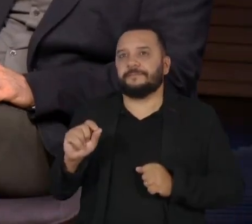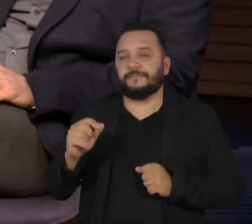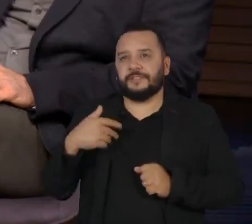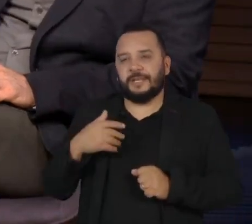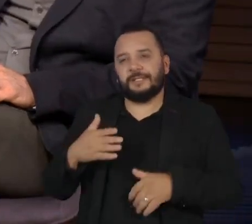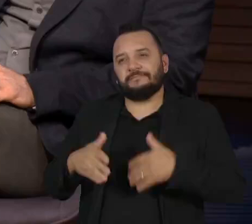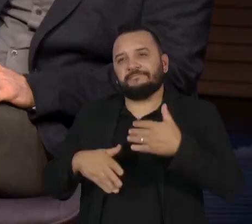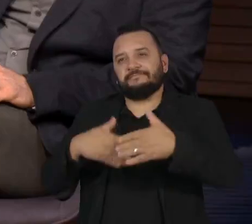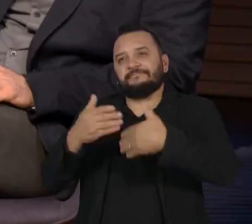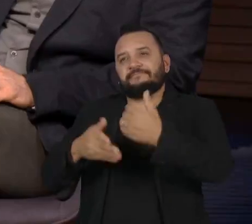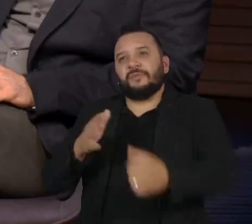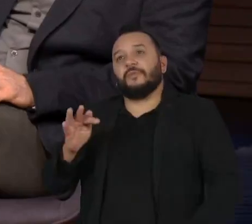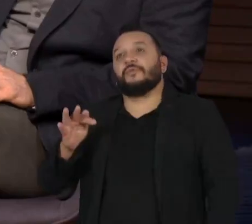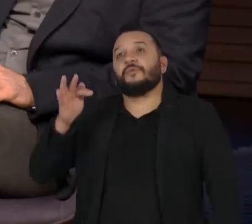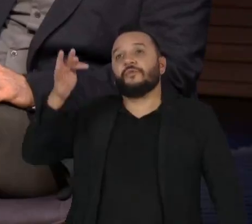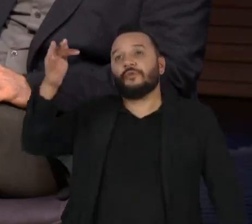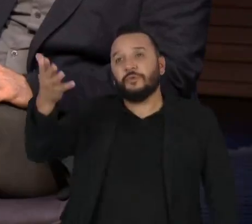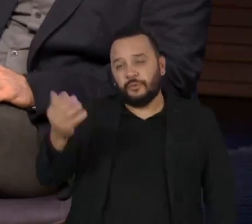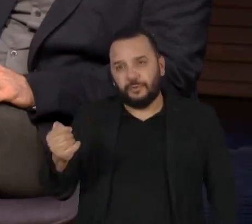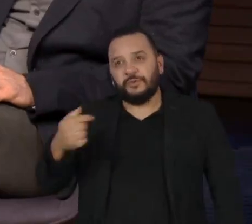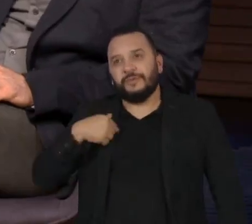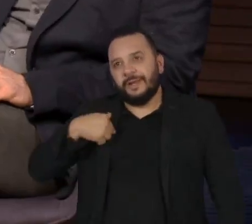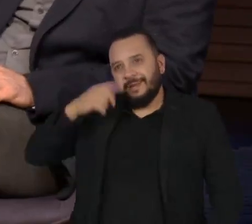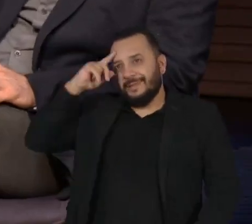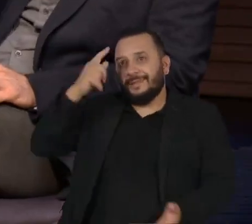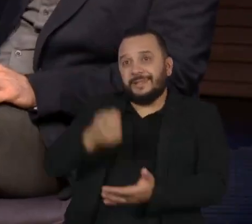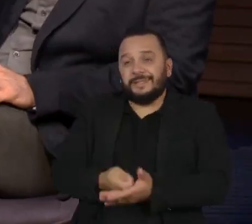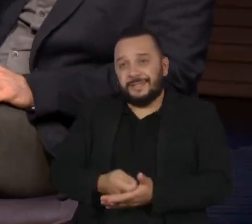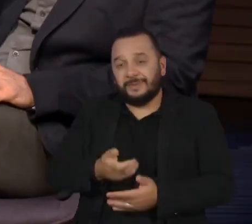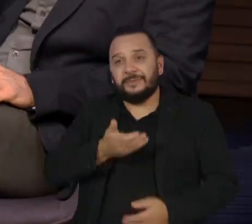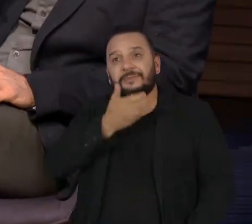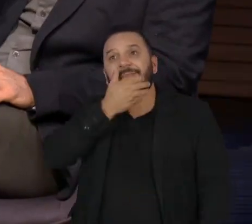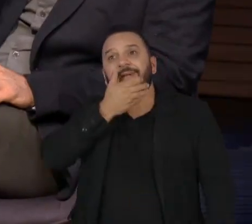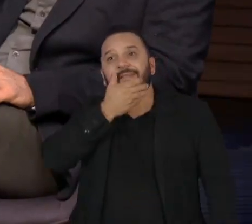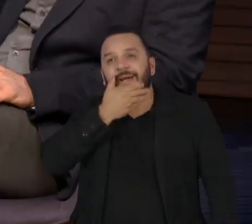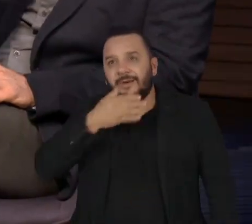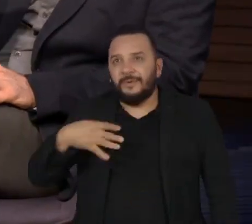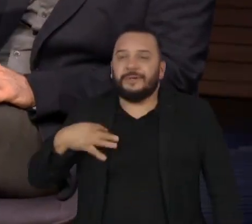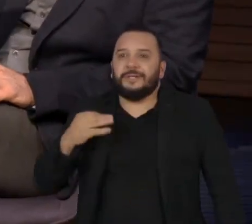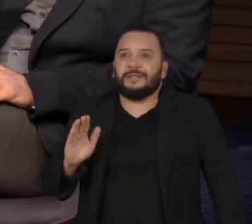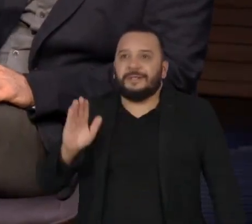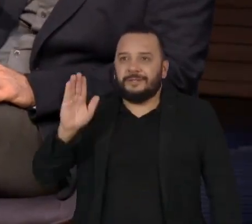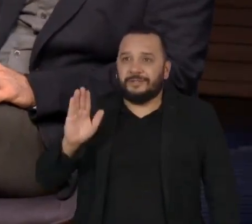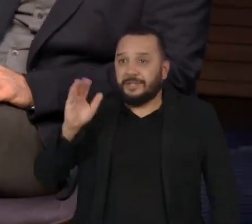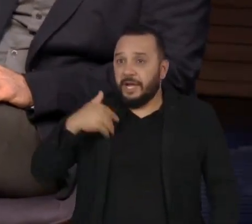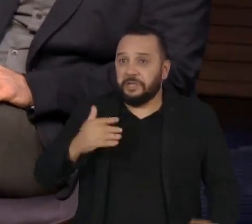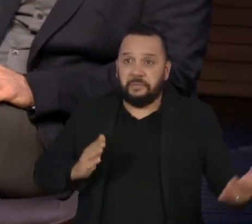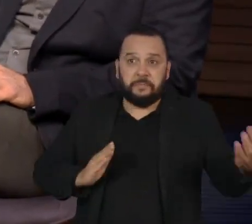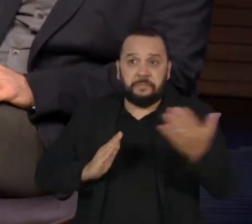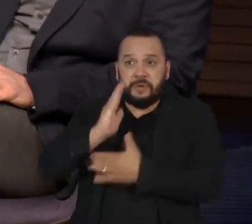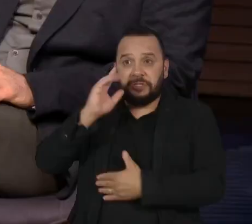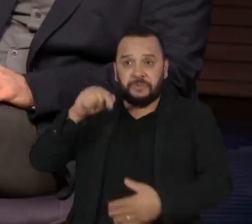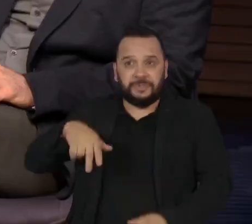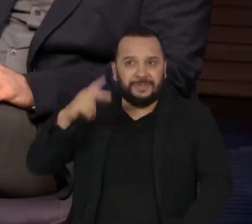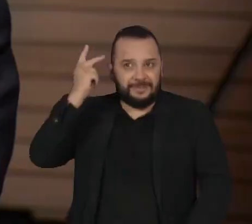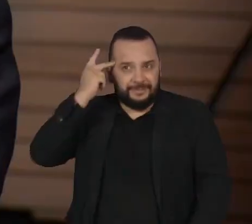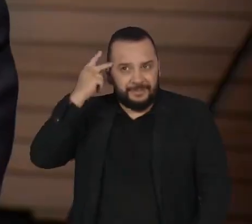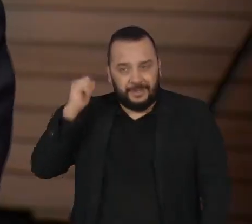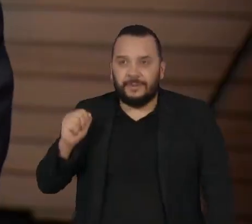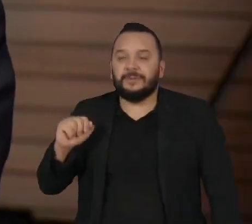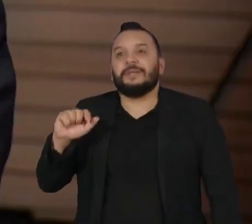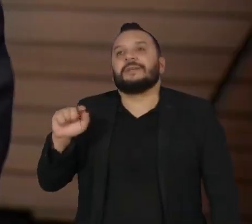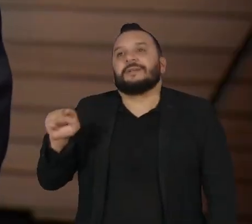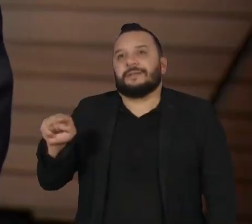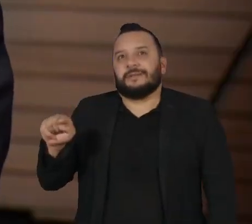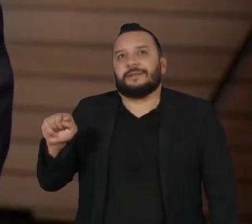para frente e lá adiante vai haver uma decisão. Se o Marçal viesse a ser candidato eleito em São Paulo, imaginemos esse cenário, ele